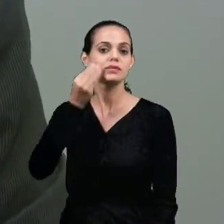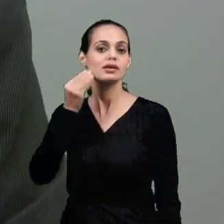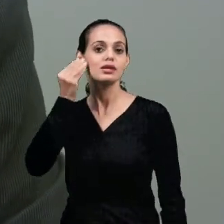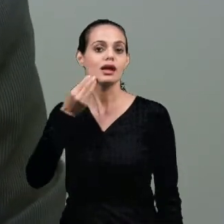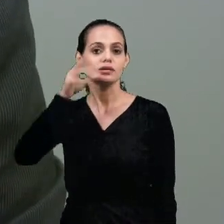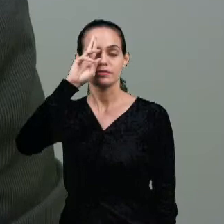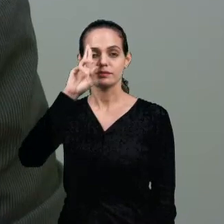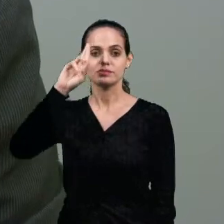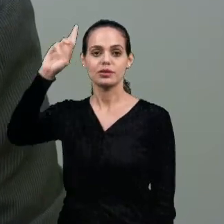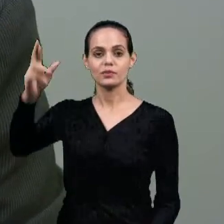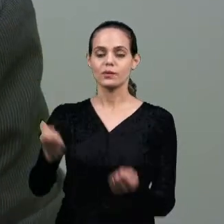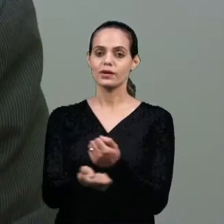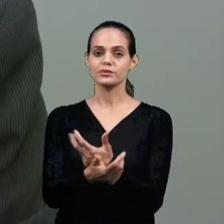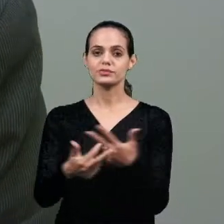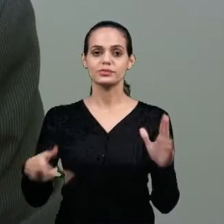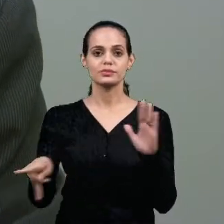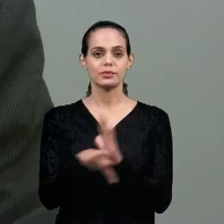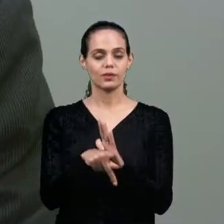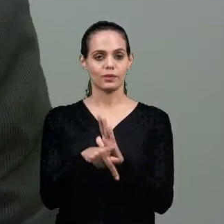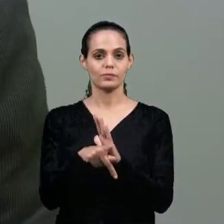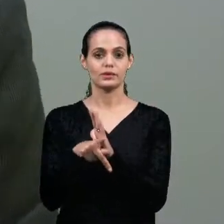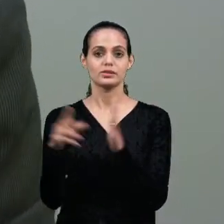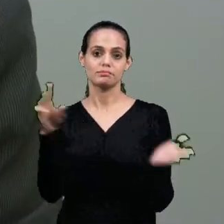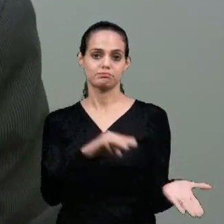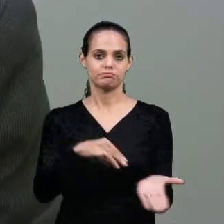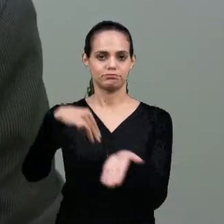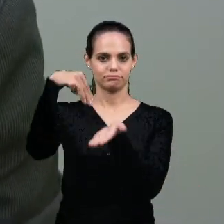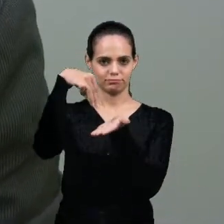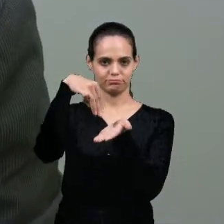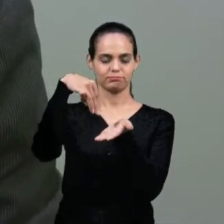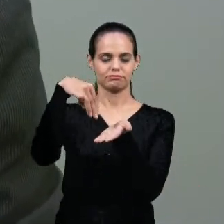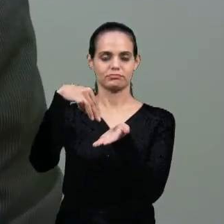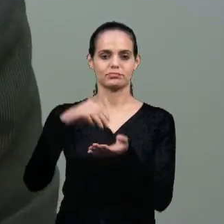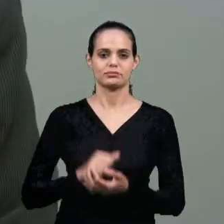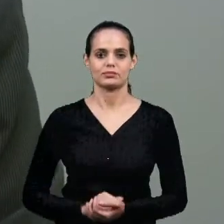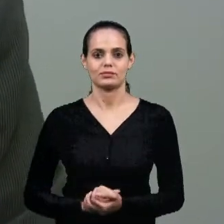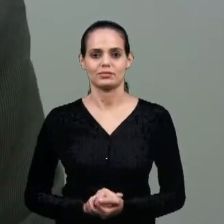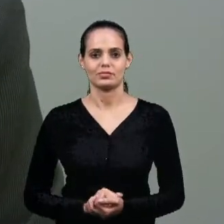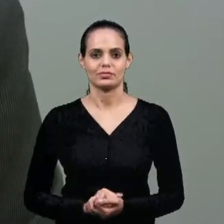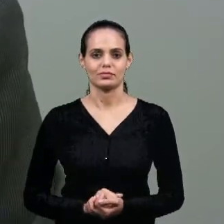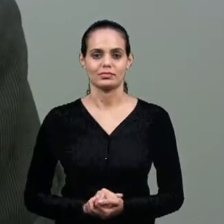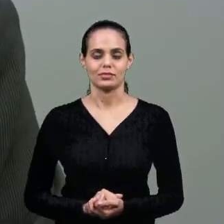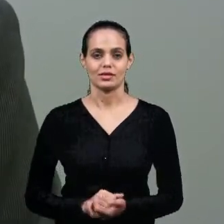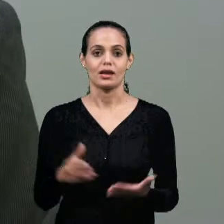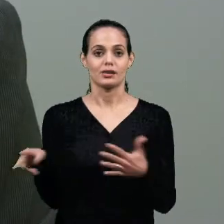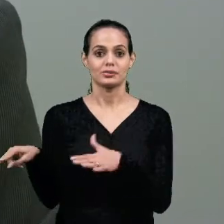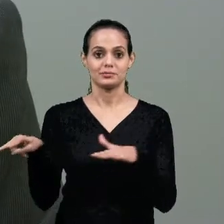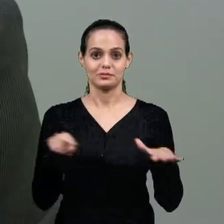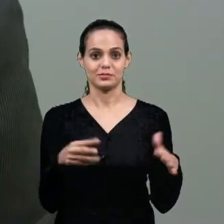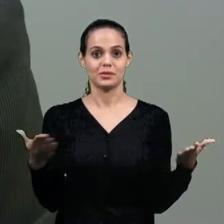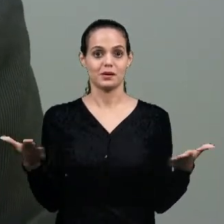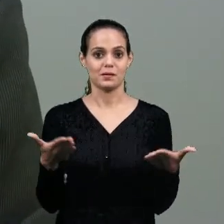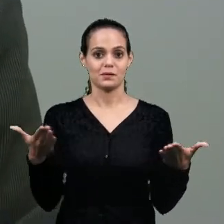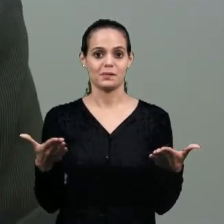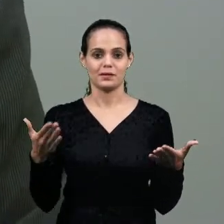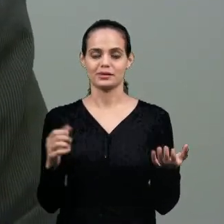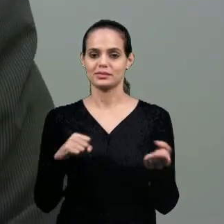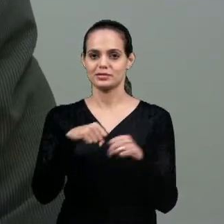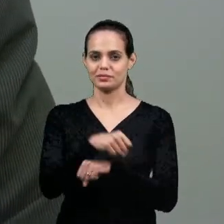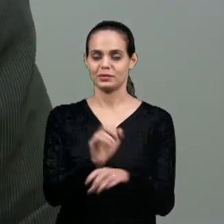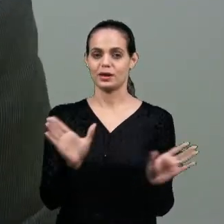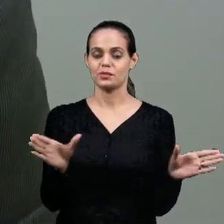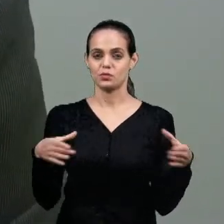do Senhor, as coisas da Igreja Cristã Maranata, os assuntos, né? Como por exemplo, nessa semana nós teremos o seminário para grupos de